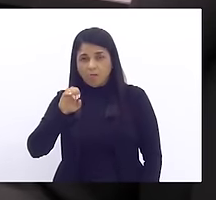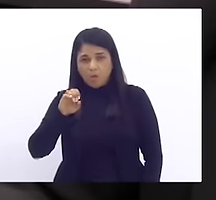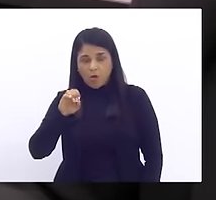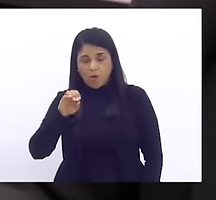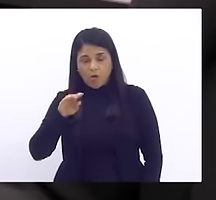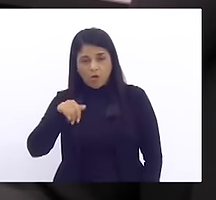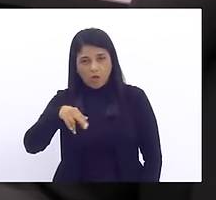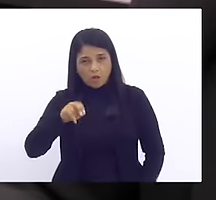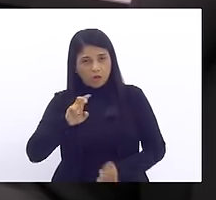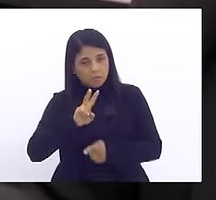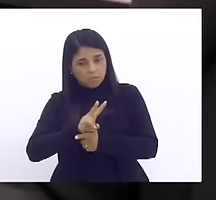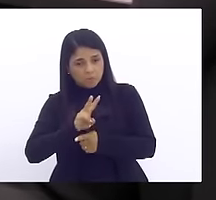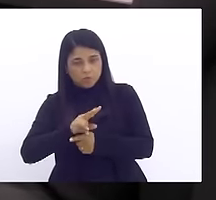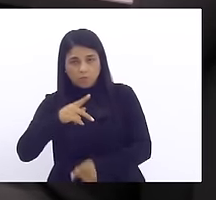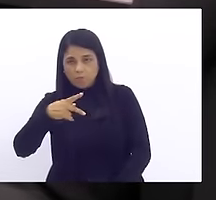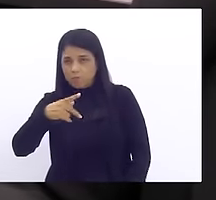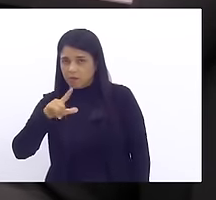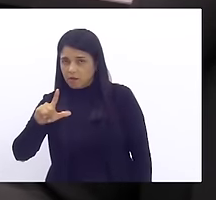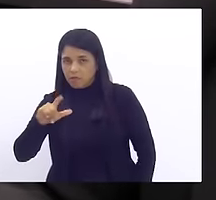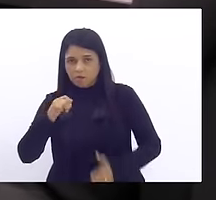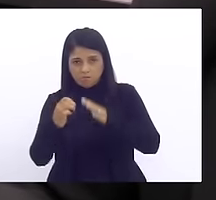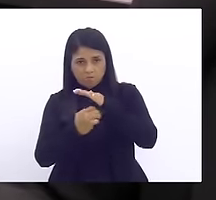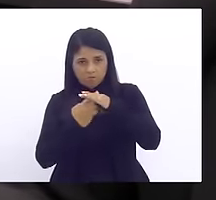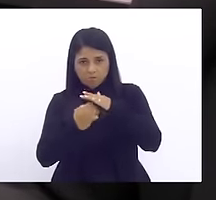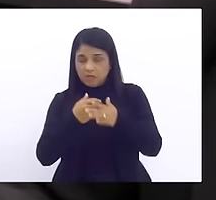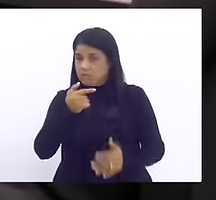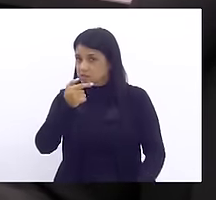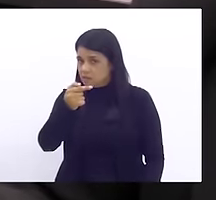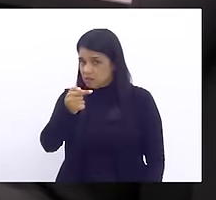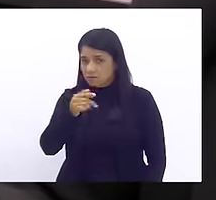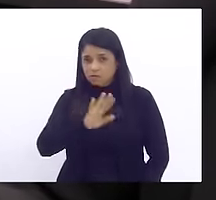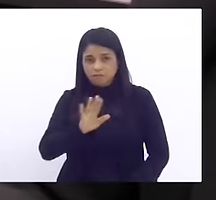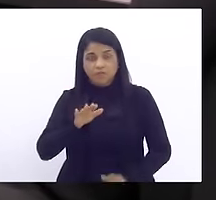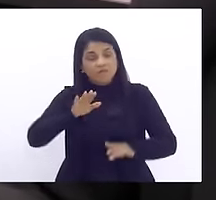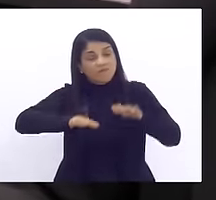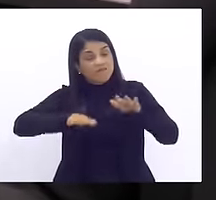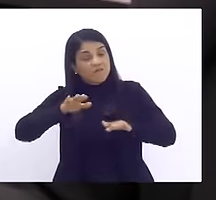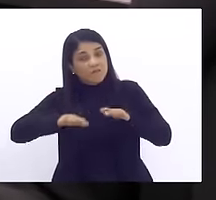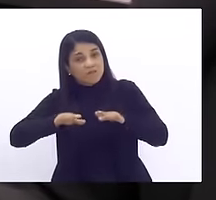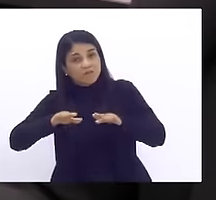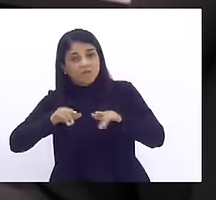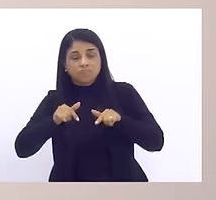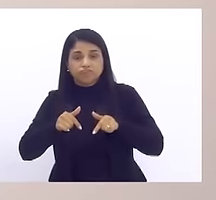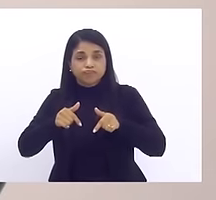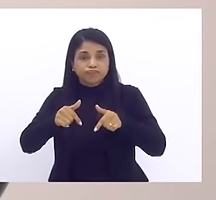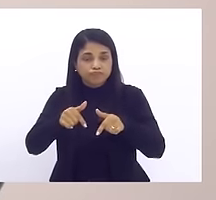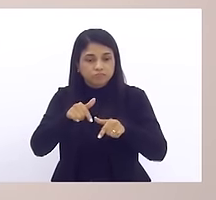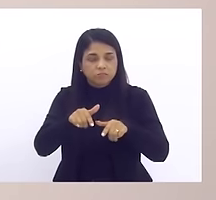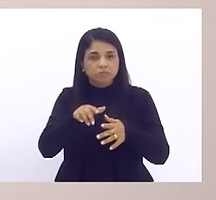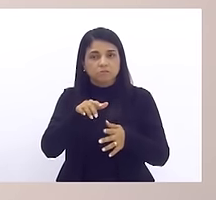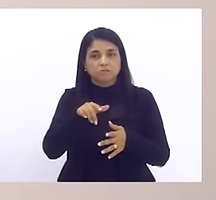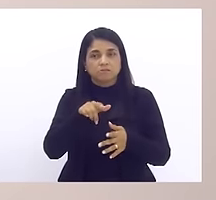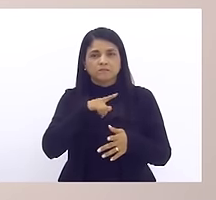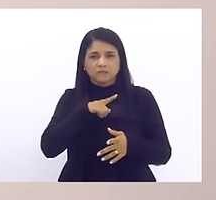até hoje um total de sete reboques só que varia as operações são variáveis